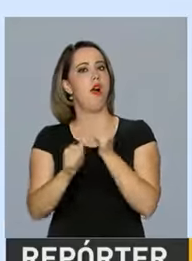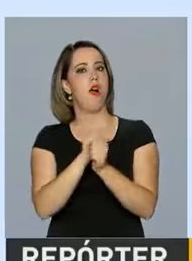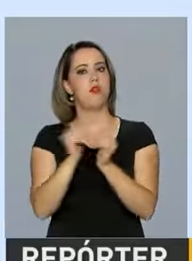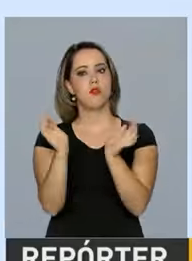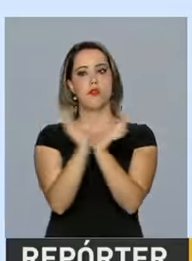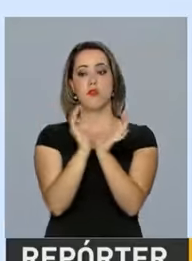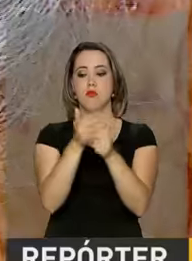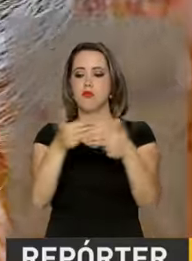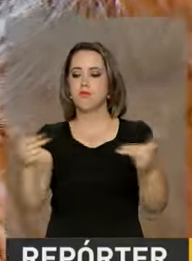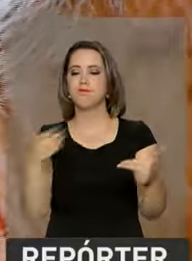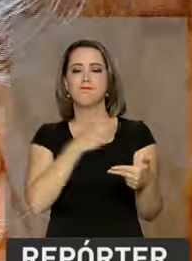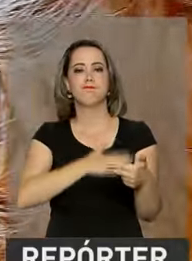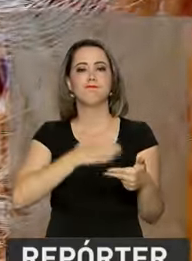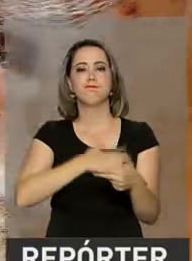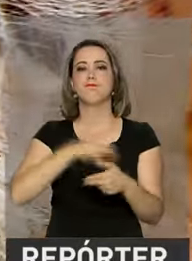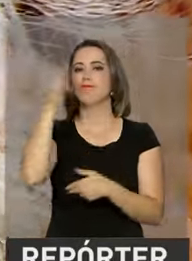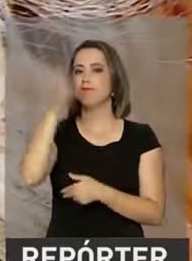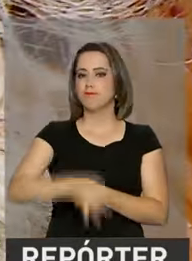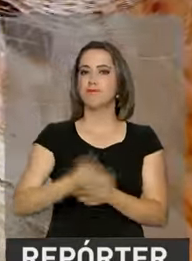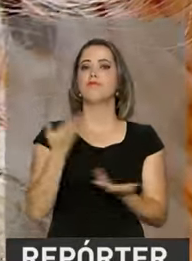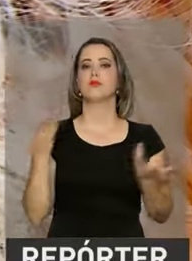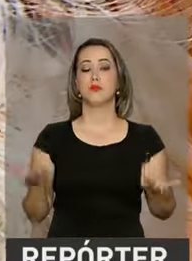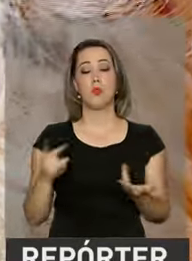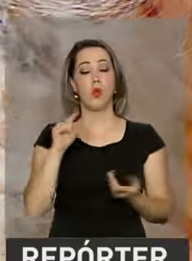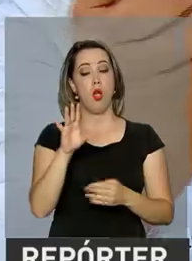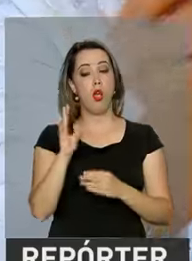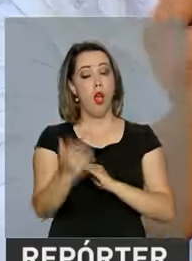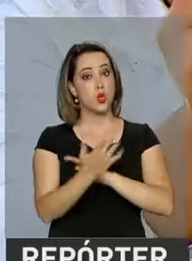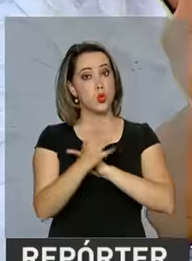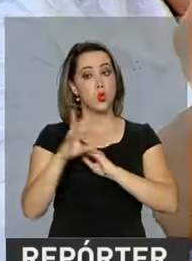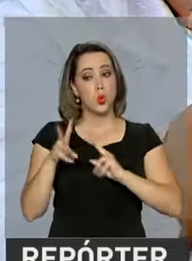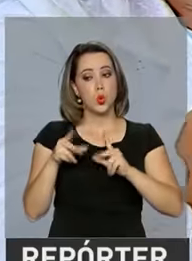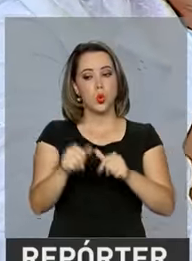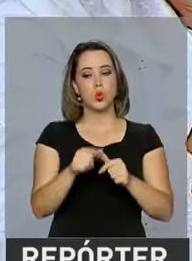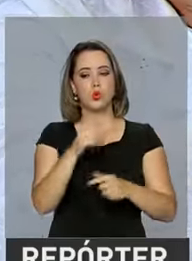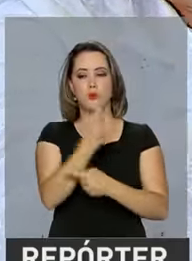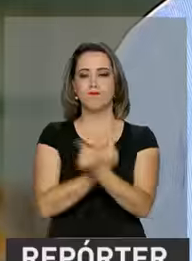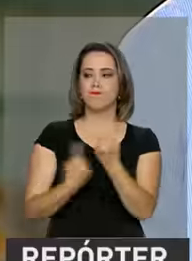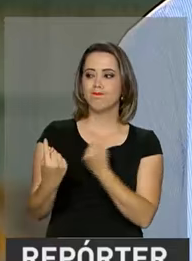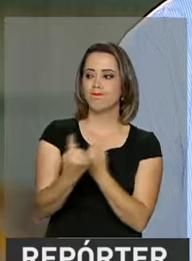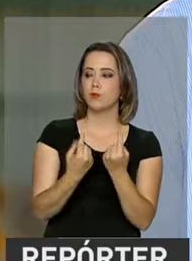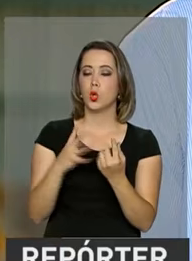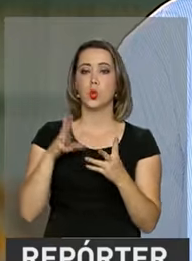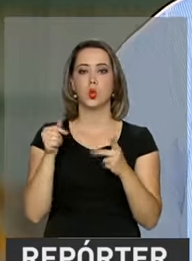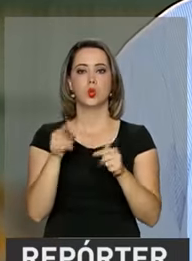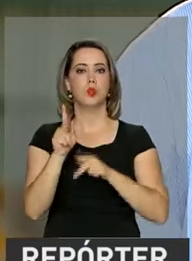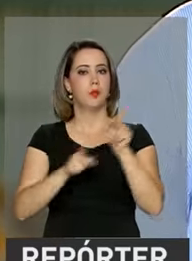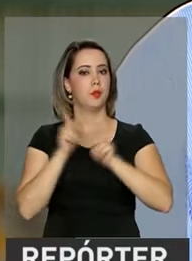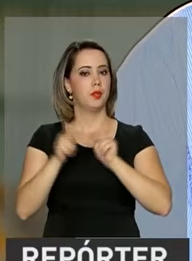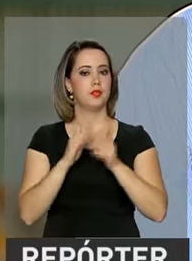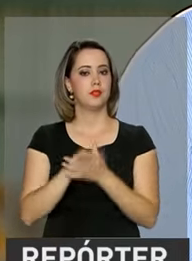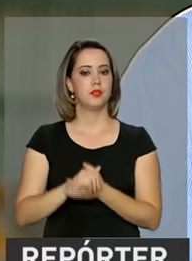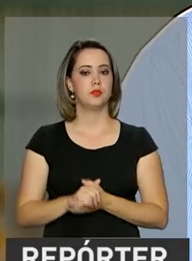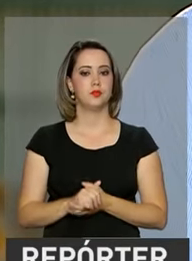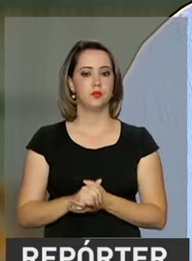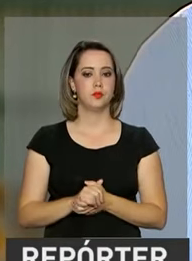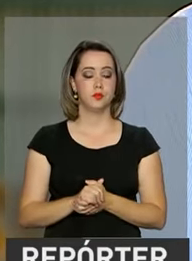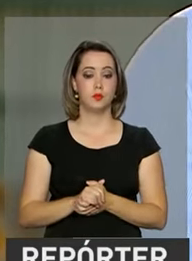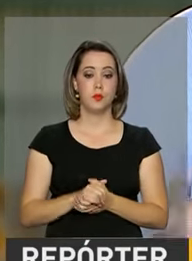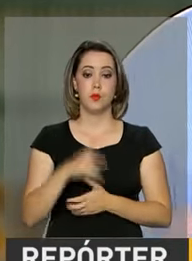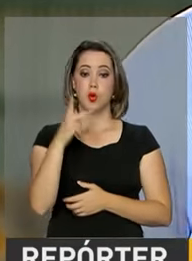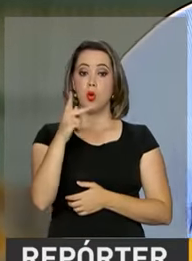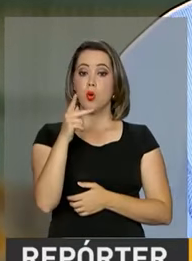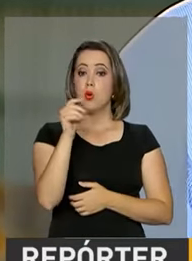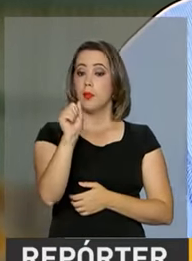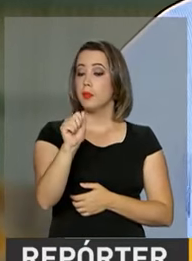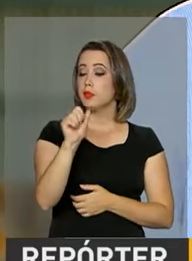mais é de verdura. É uma iniciativa que beneficia todos os envolvidos. Com essa porta que o PAA